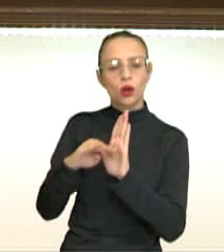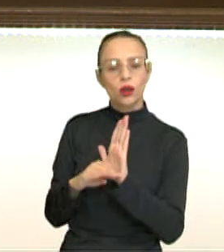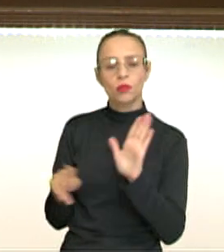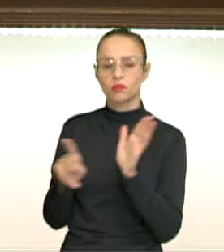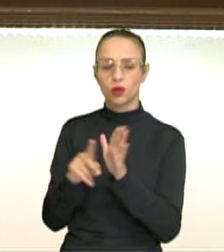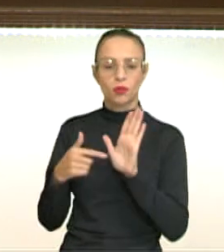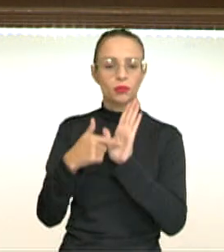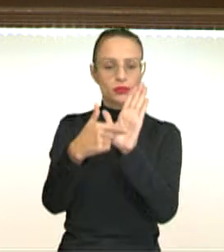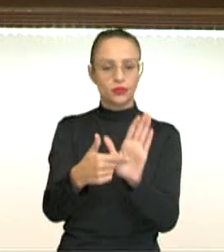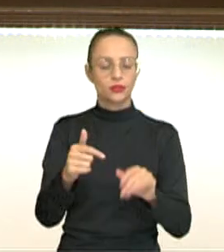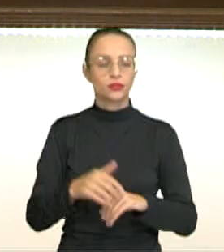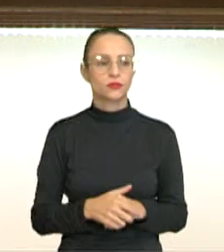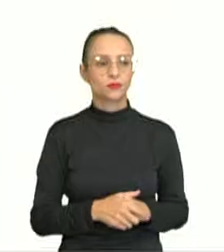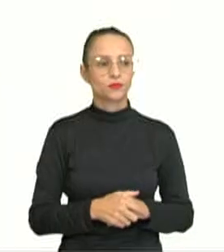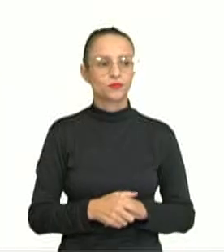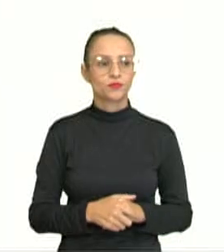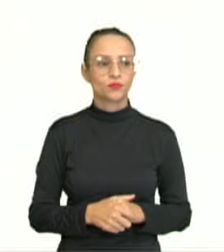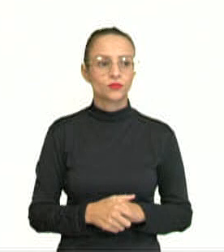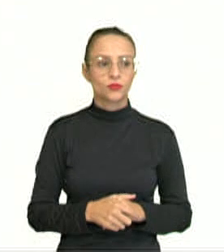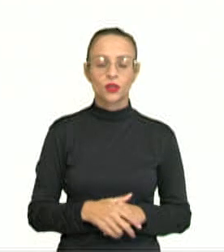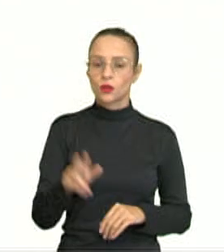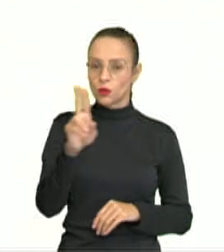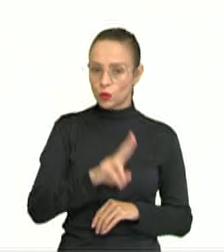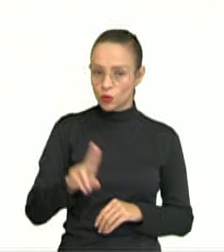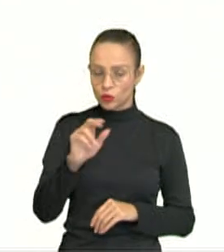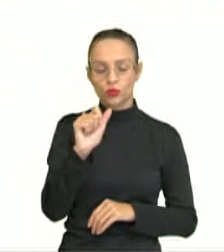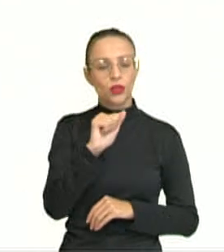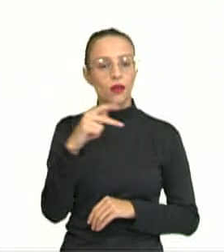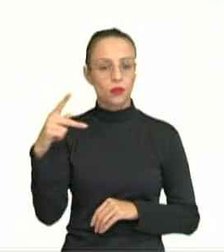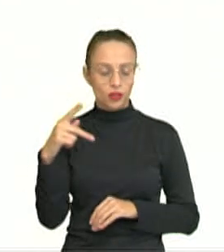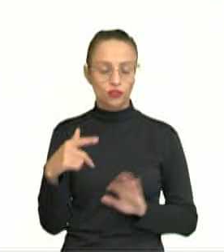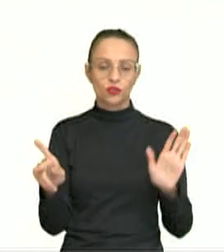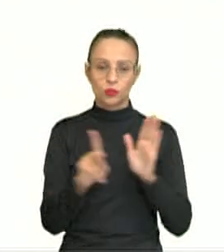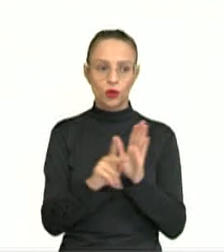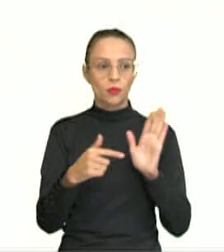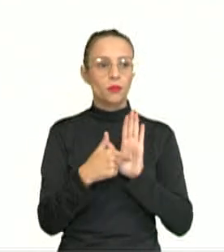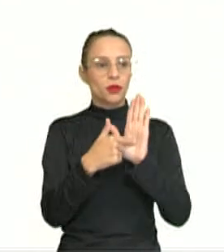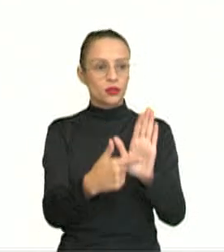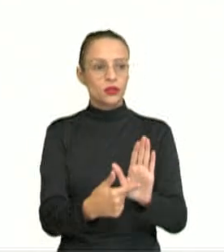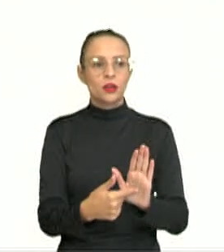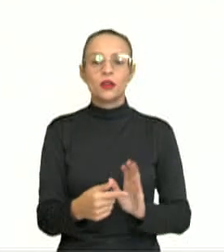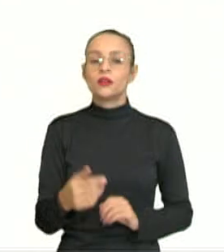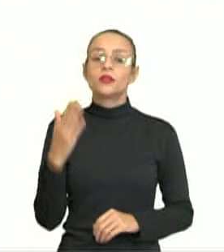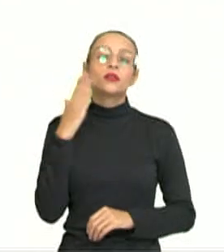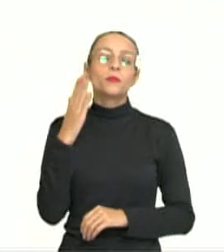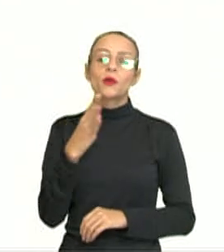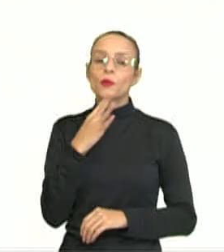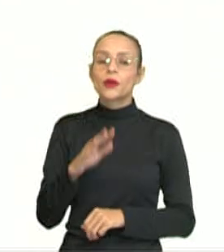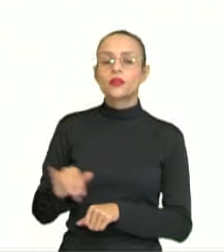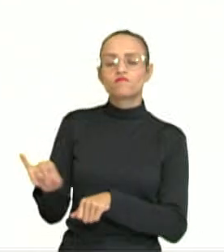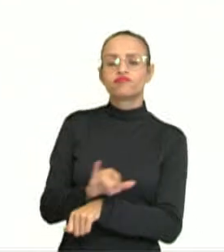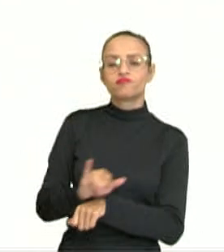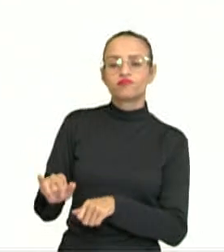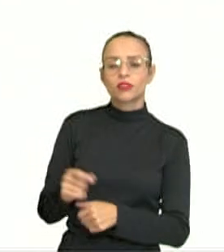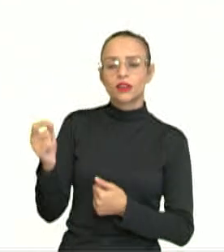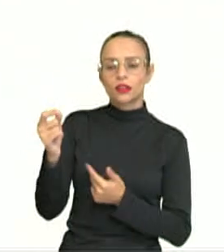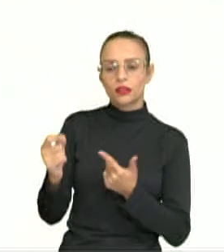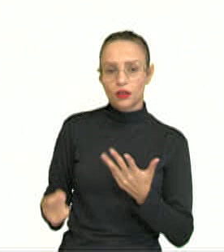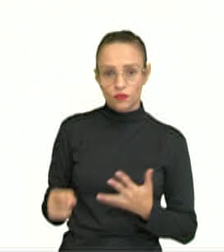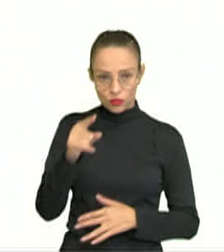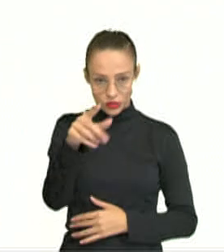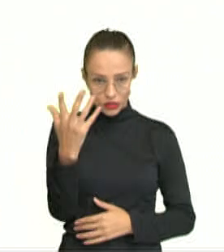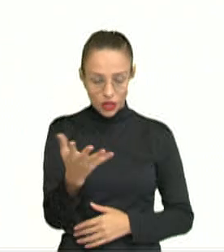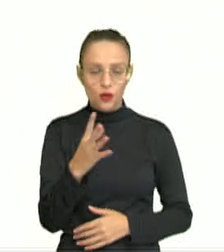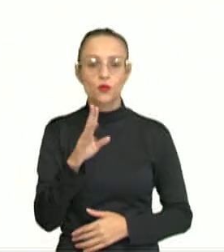você tiver. Uso de aplicativos de apresentações, conhecer os recursos. Então, se você quer usar